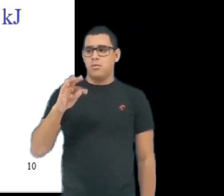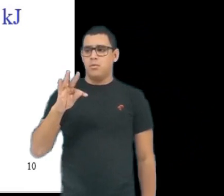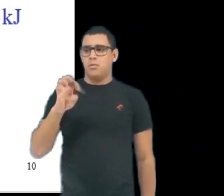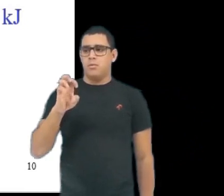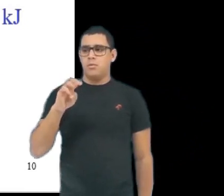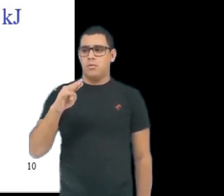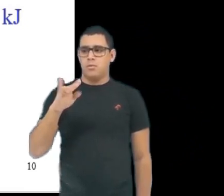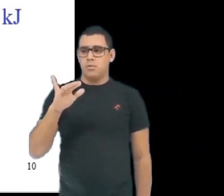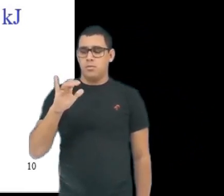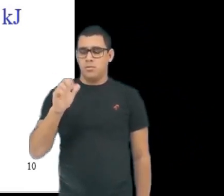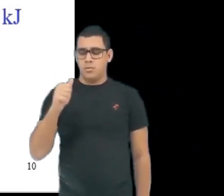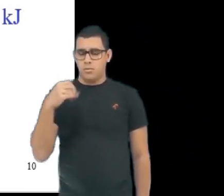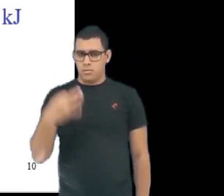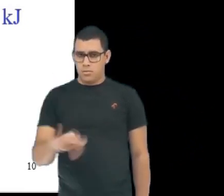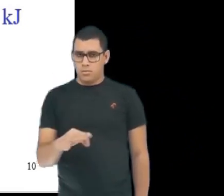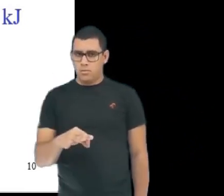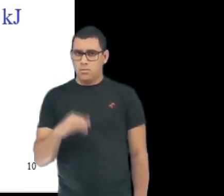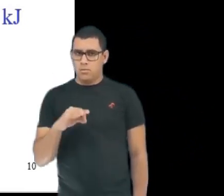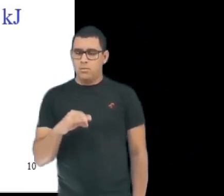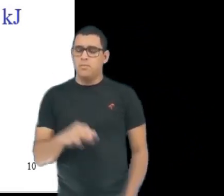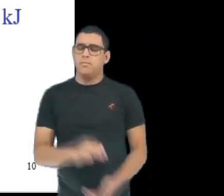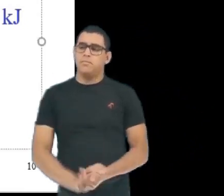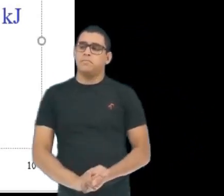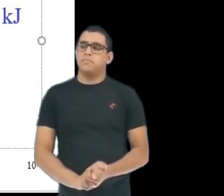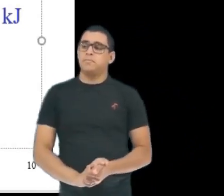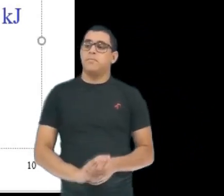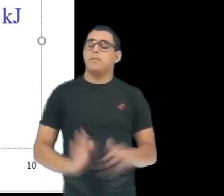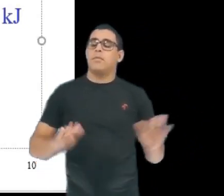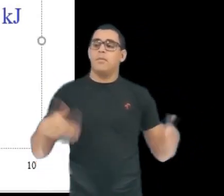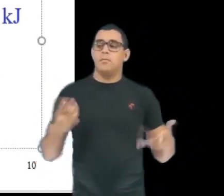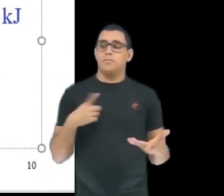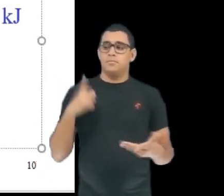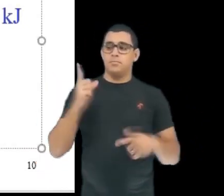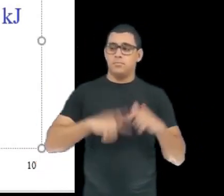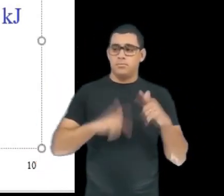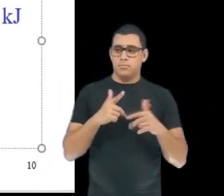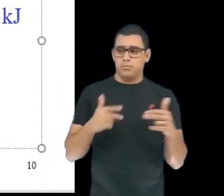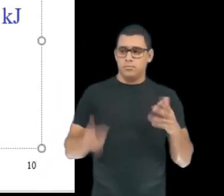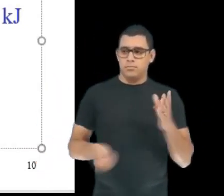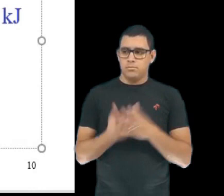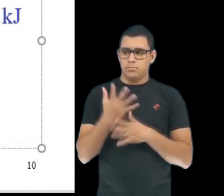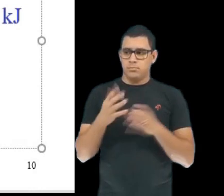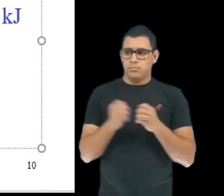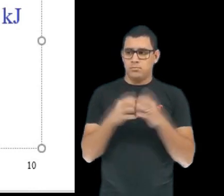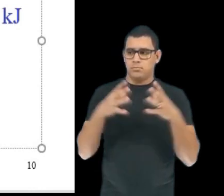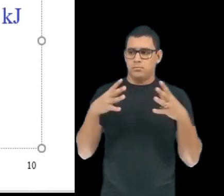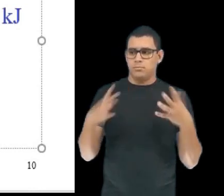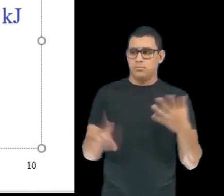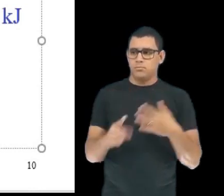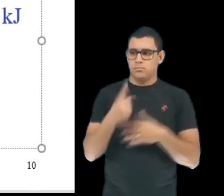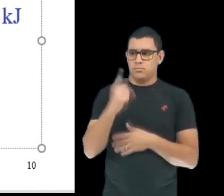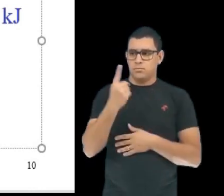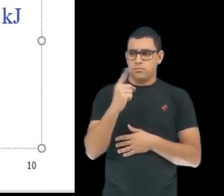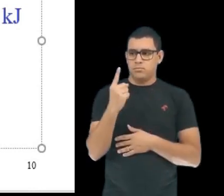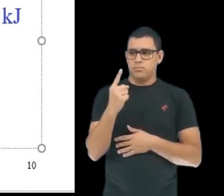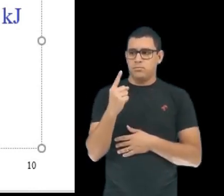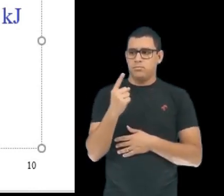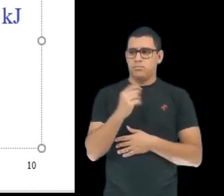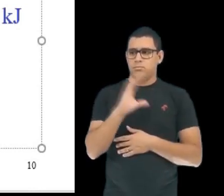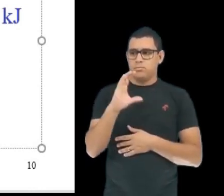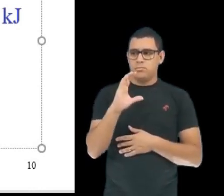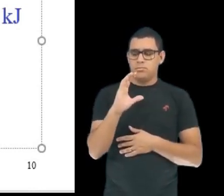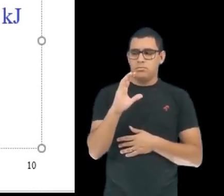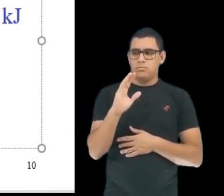reação endotérmica, certo? E aí, nós temos a produção de 1